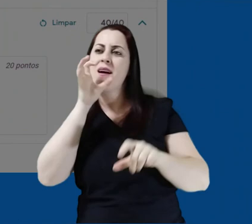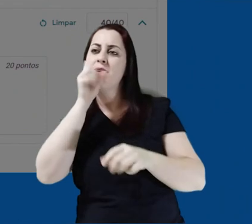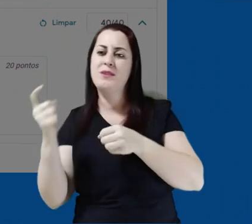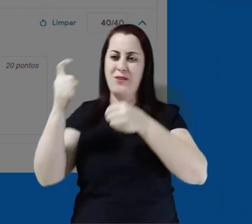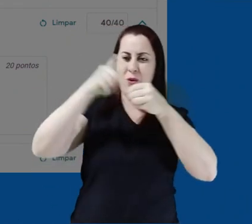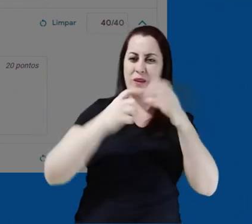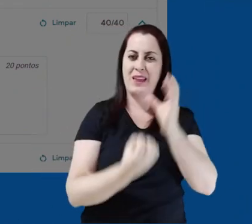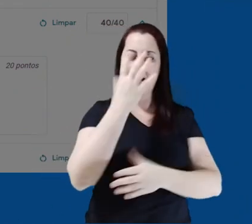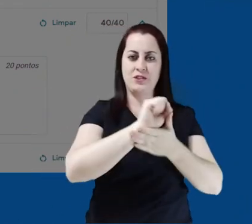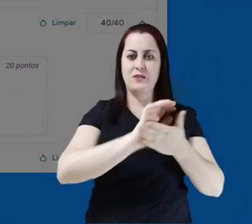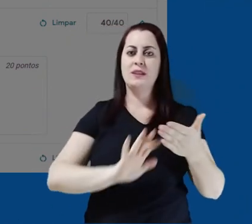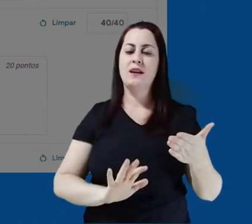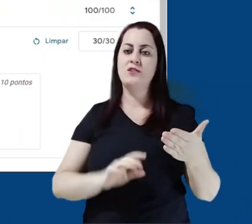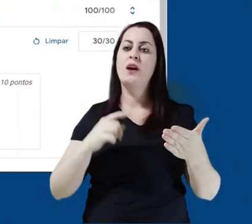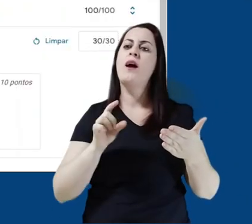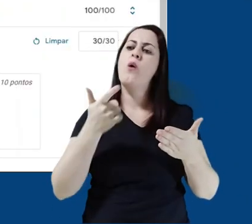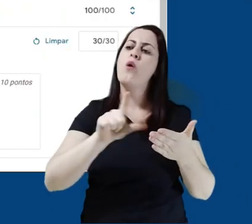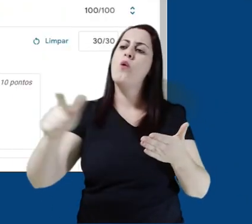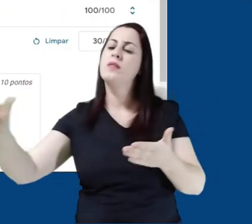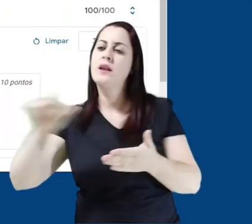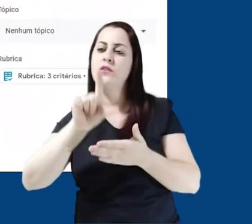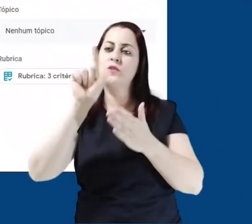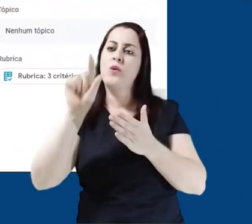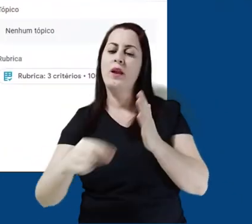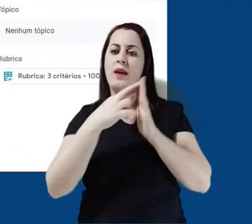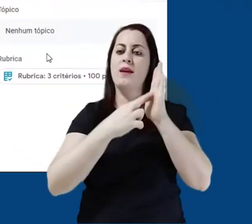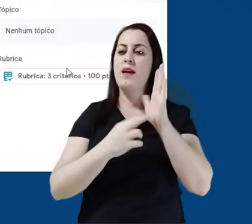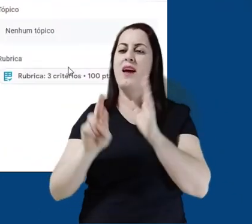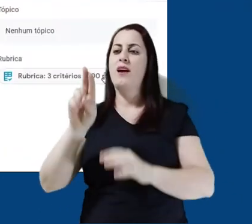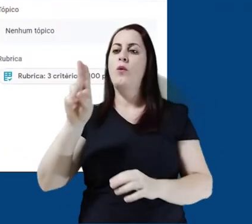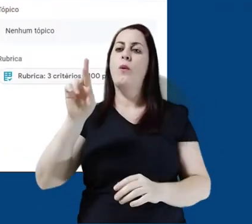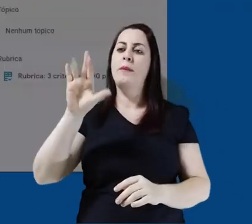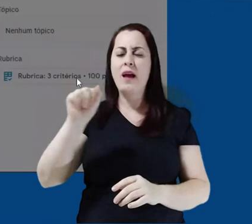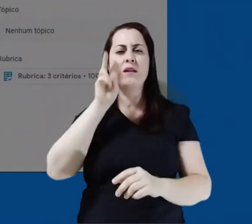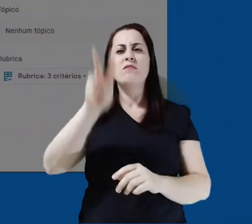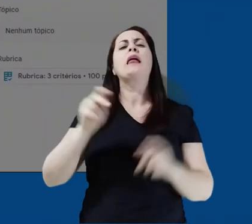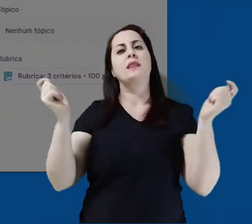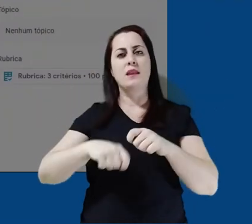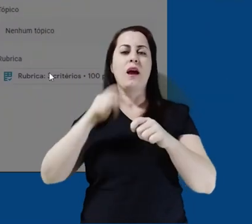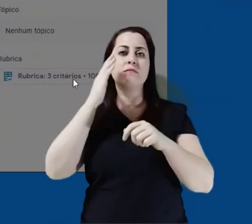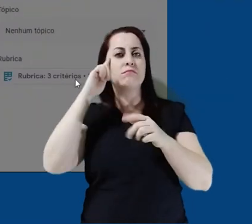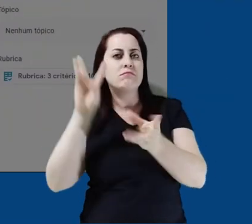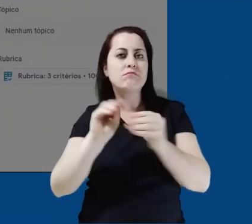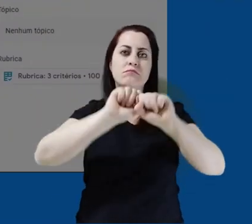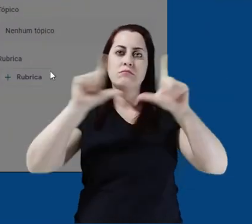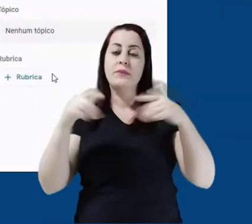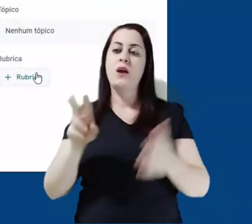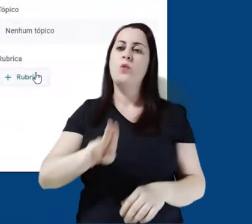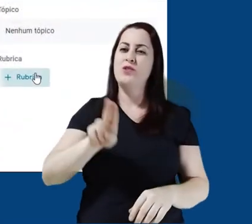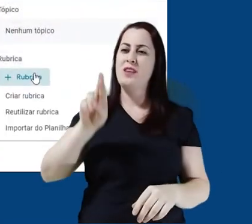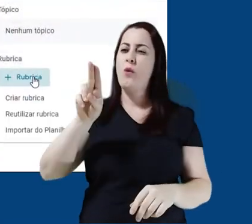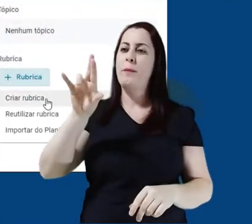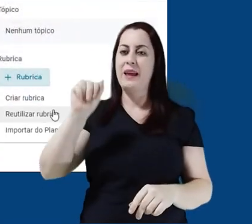esquerdo da tela rapidamente voltando no sábado criação de atividades as outras opções de criação de rubricas são bem intuitivas